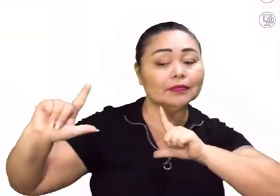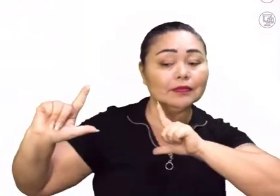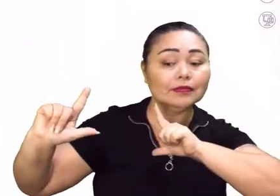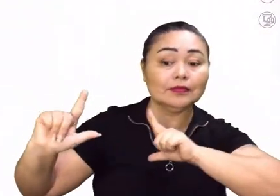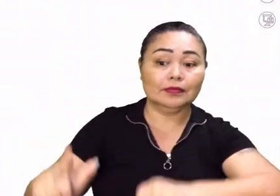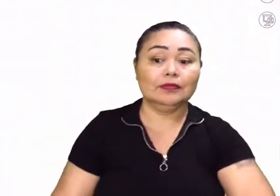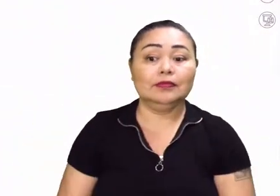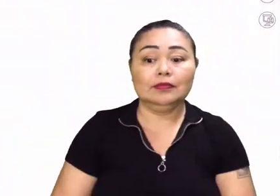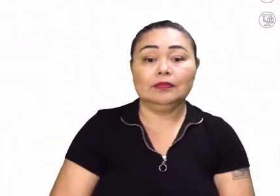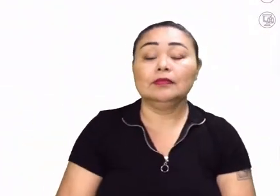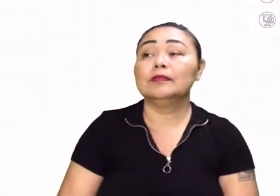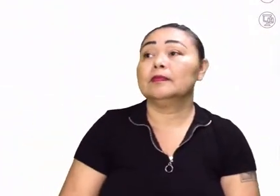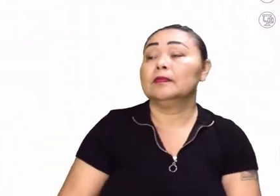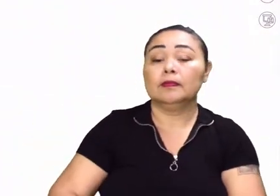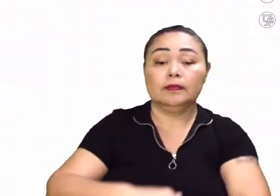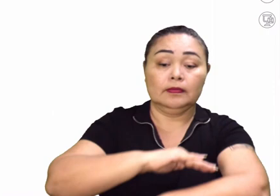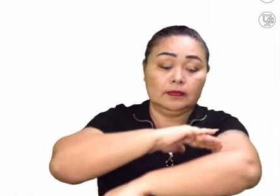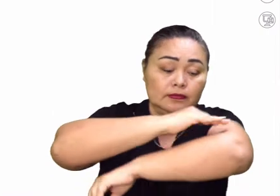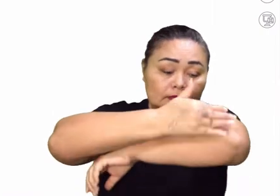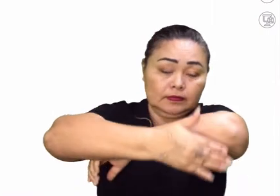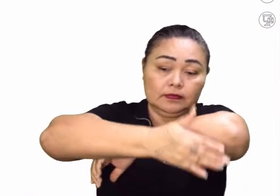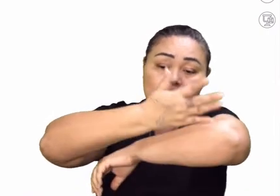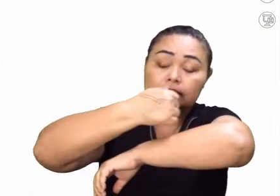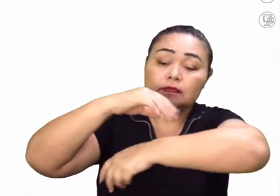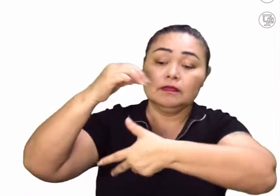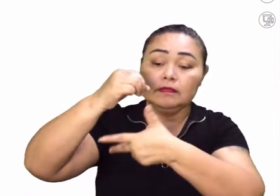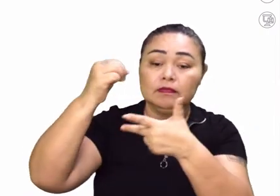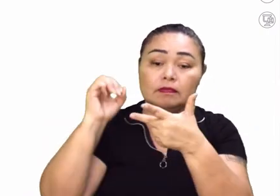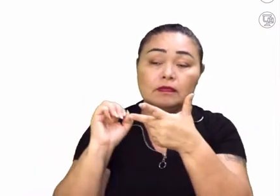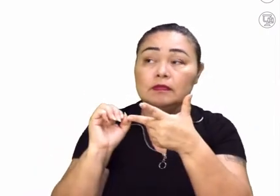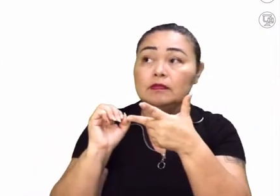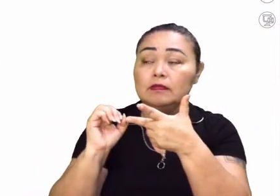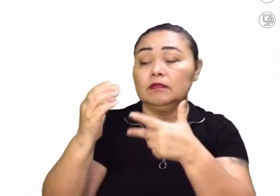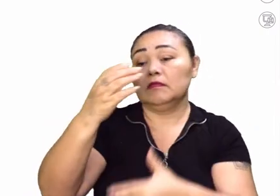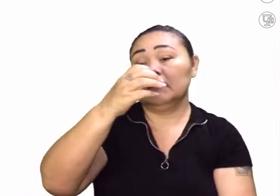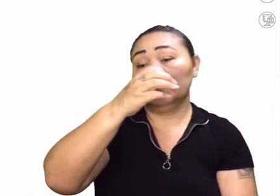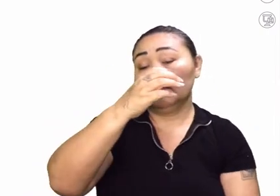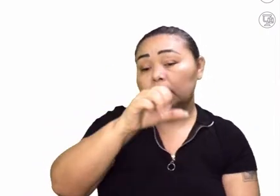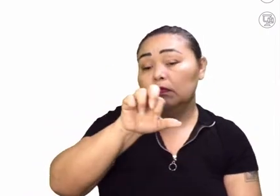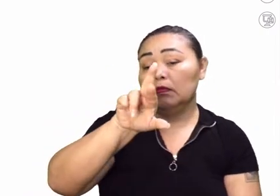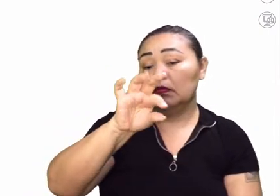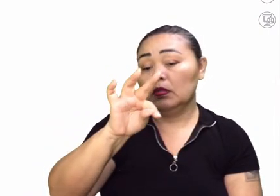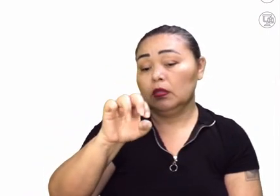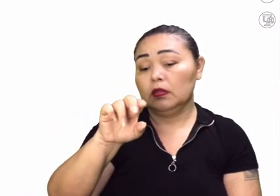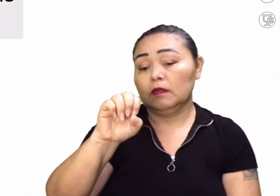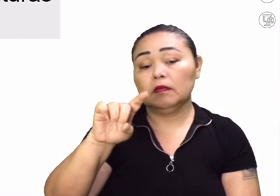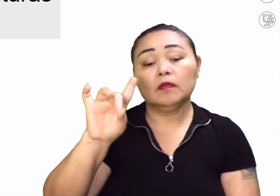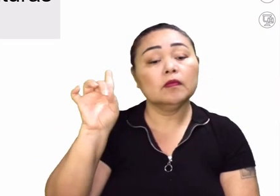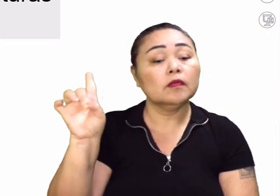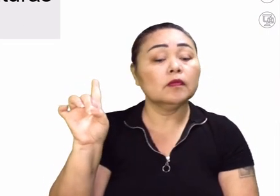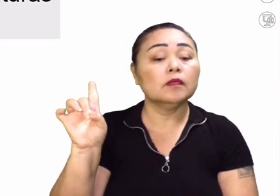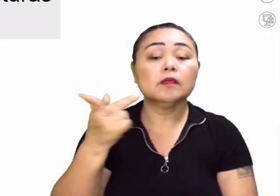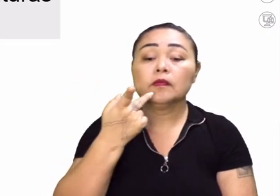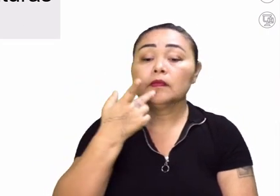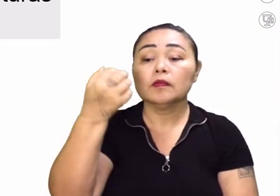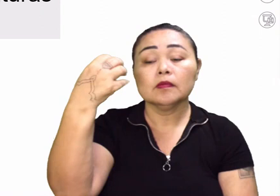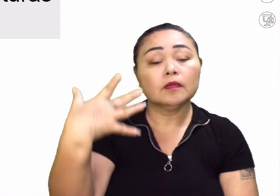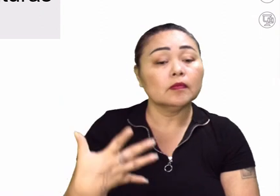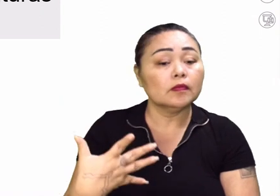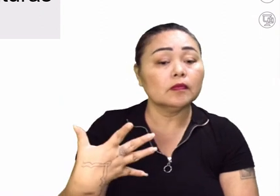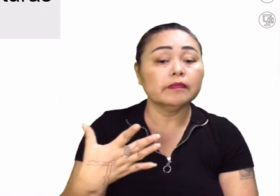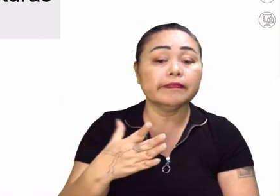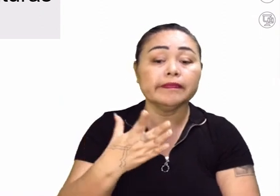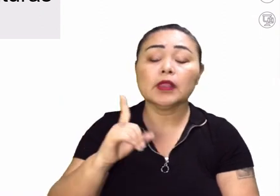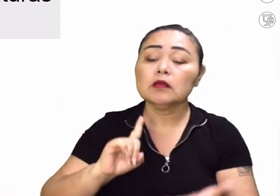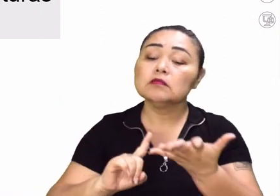que esse escudo lá no vestibular no ENEM pode chamar também de cratons né agora a gente vai falar um pouquinho para vocês aí